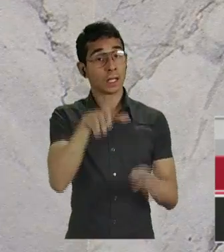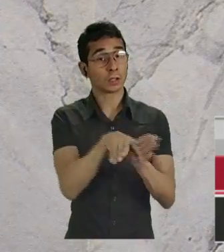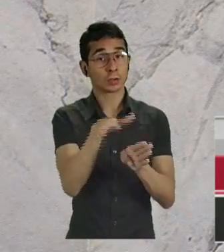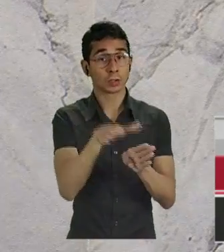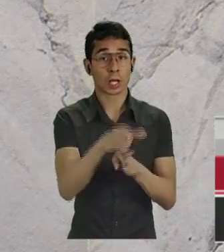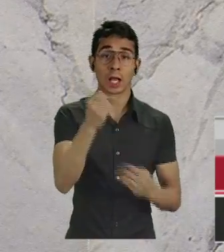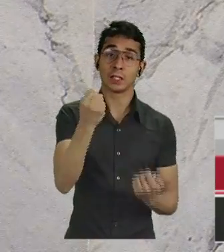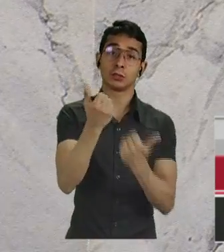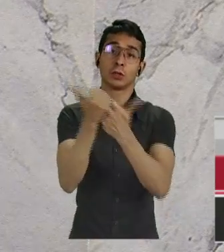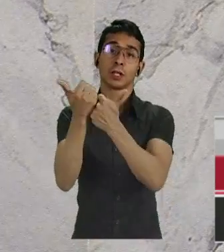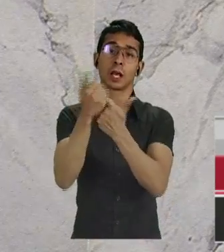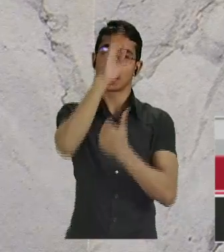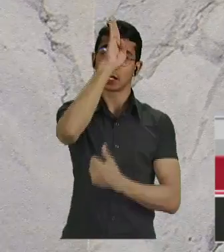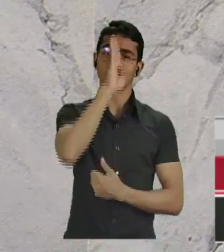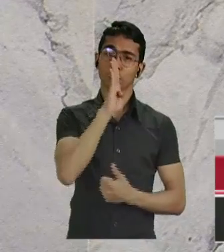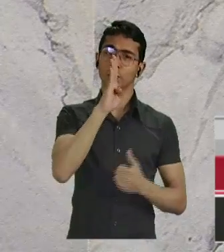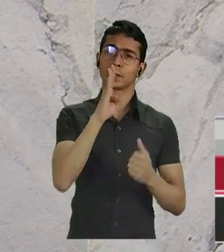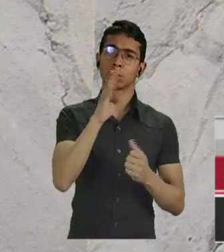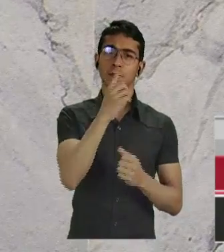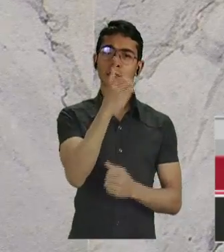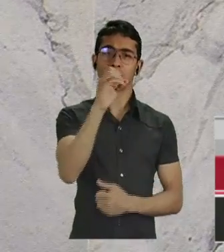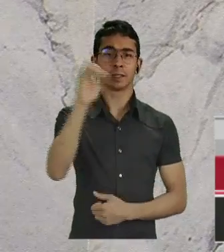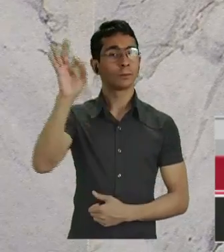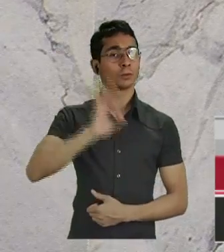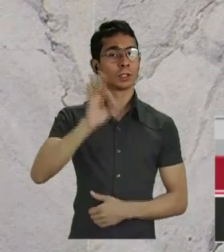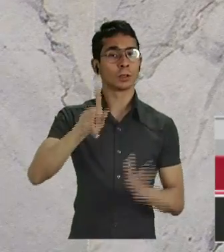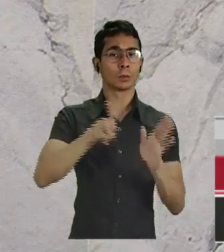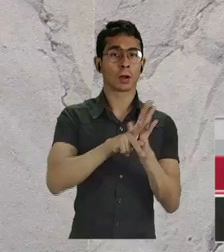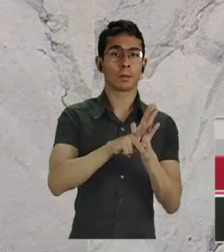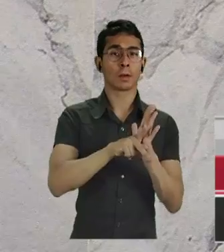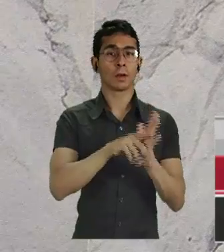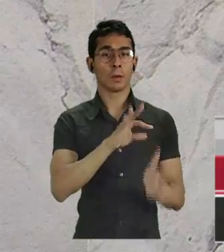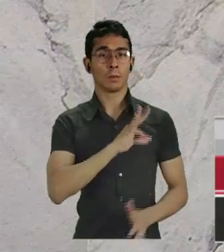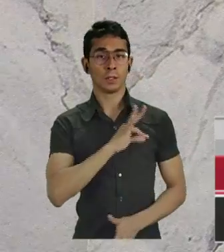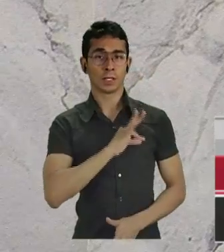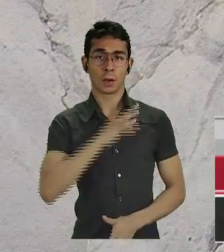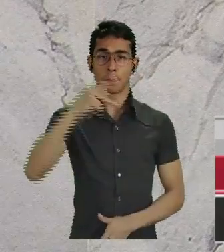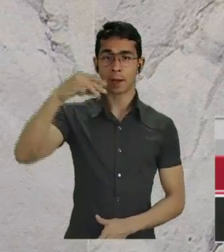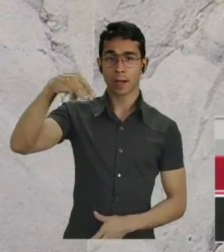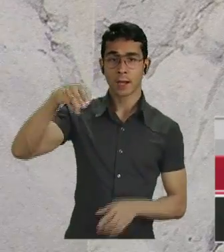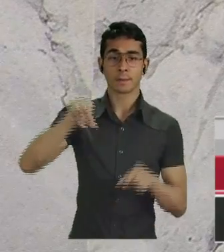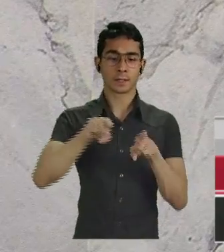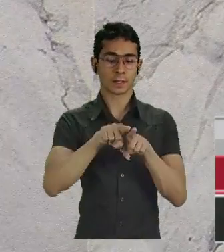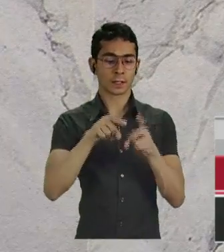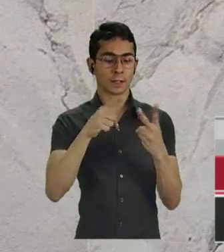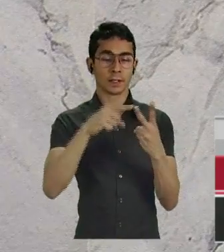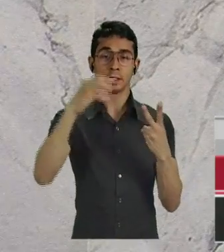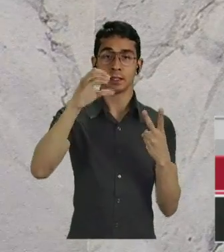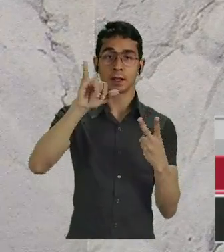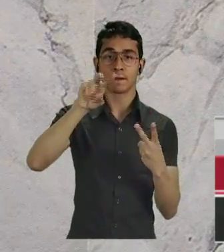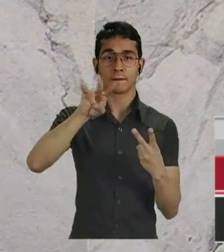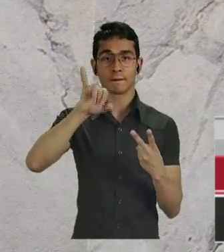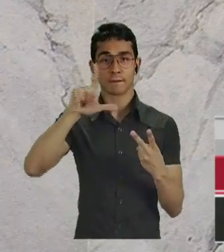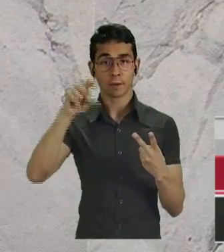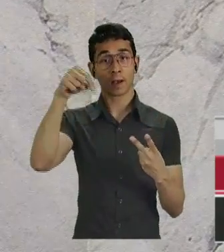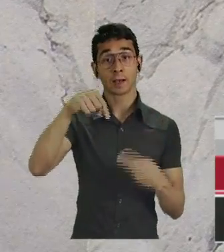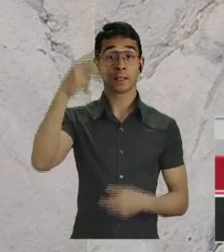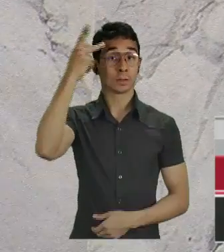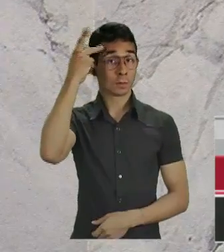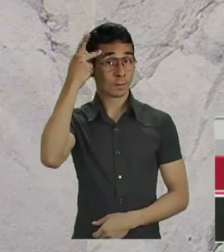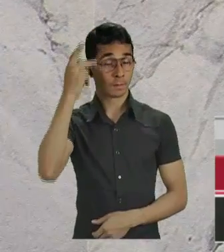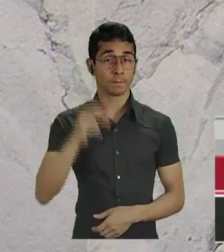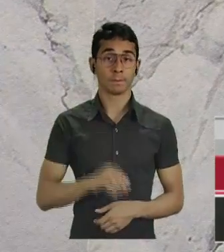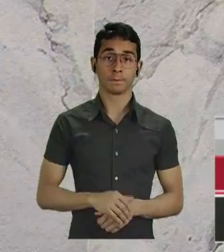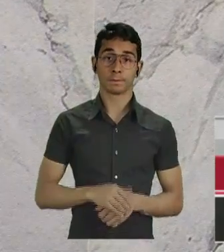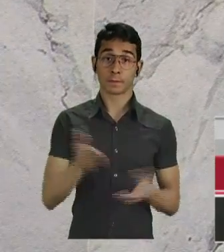policiais civis policiais militares e policiais técnicos científicos do estado de são paulo a partir desse nesse momento o tribunal